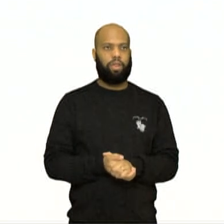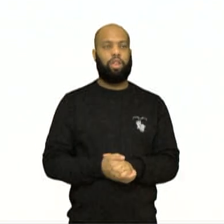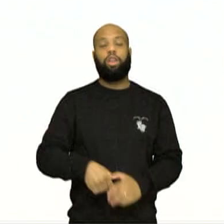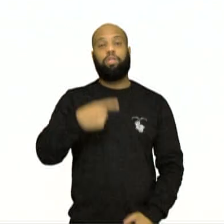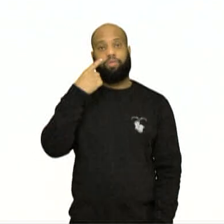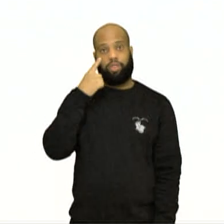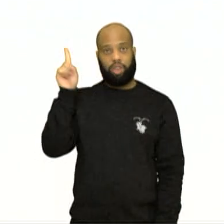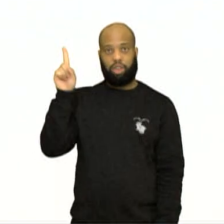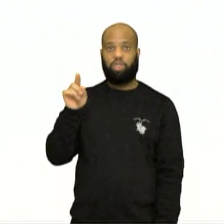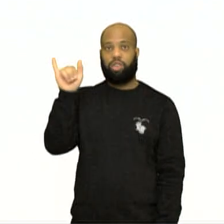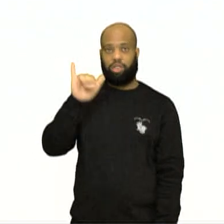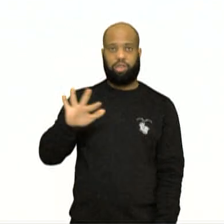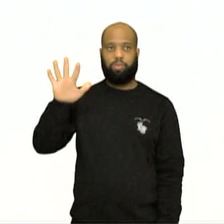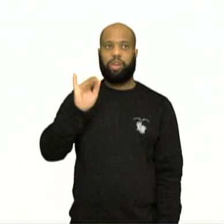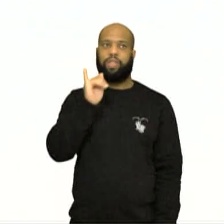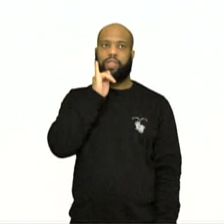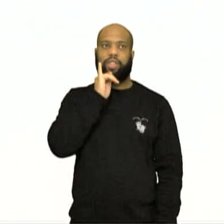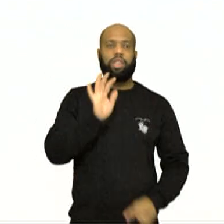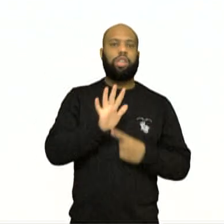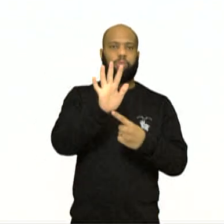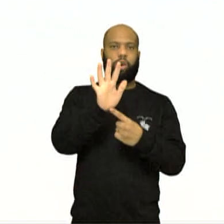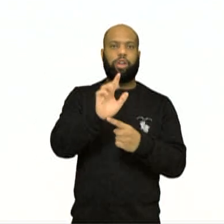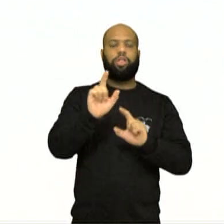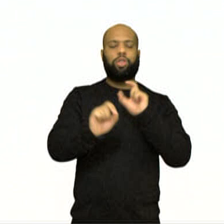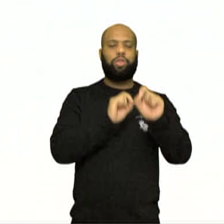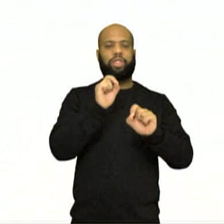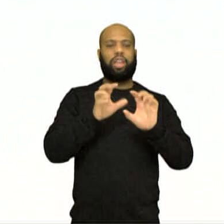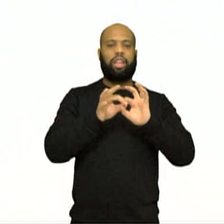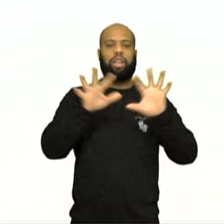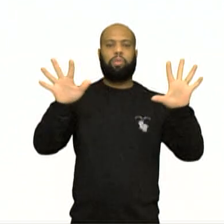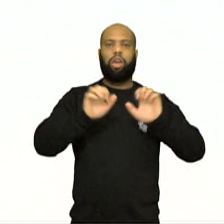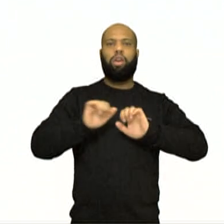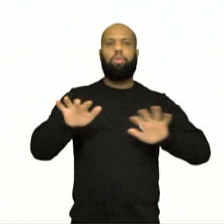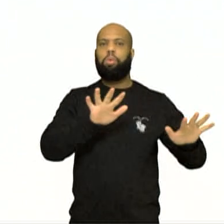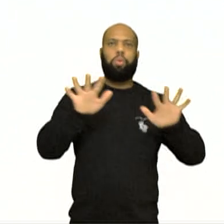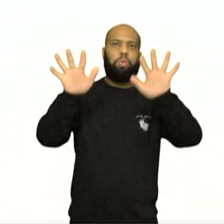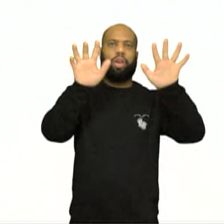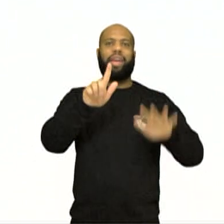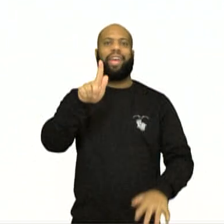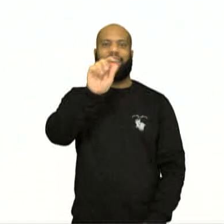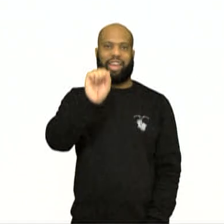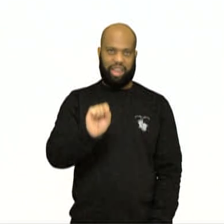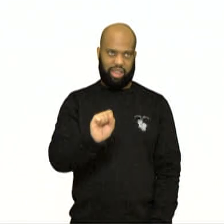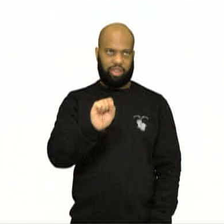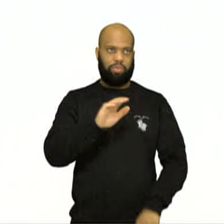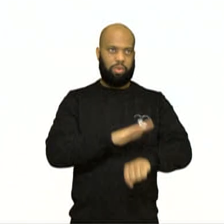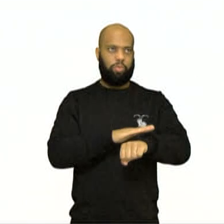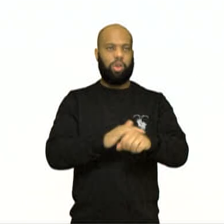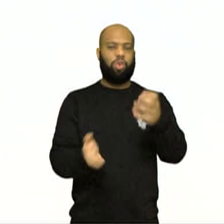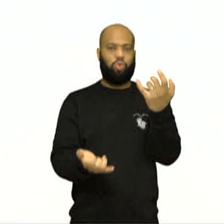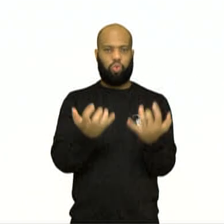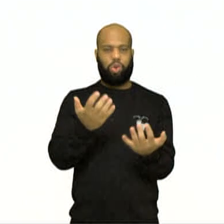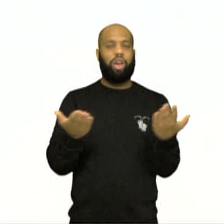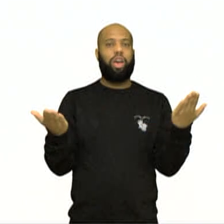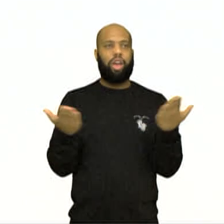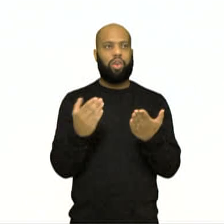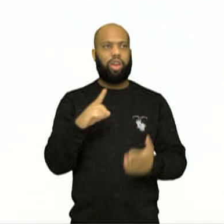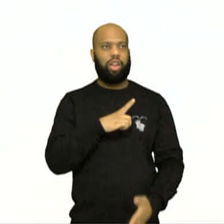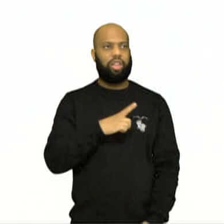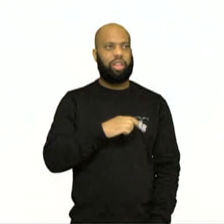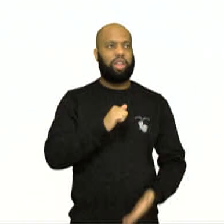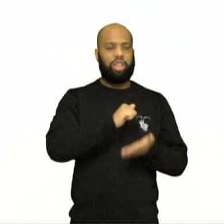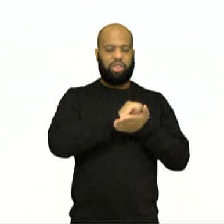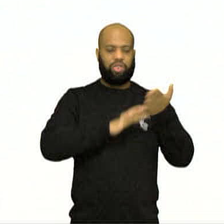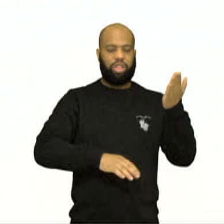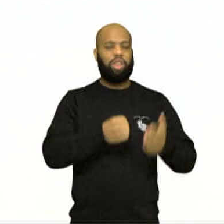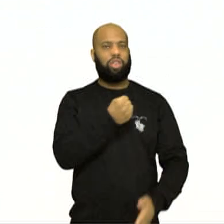gente vê essa imagem dessa liberação desses gases nas queimadas. E nós vamos para a nossa